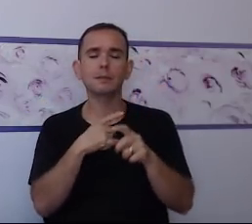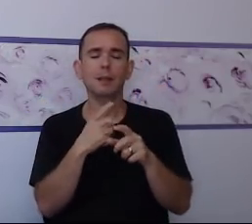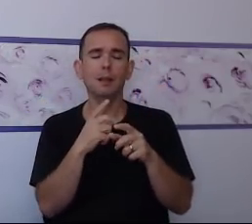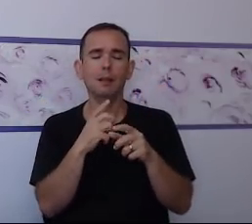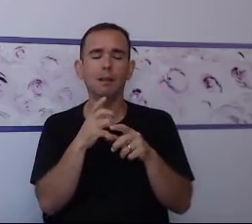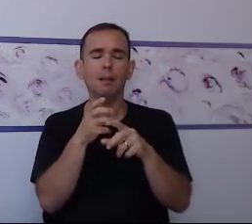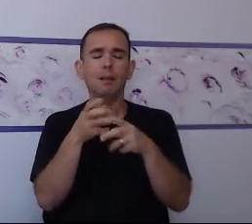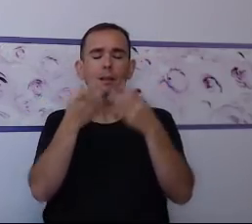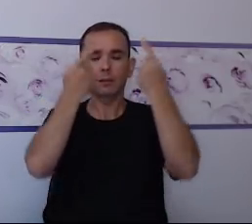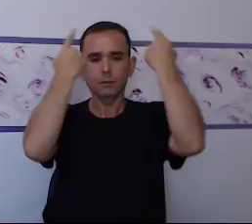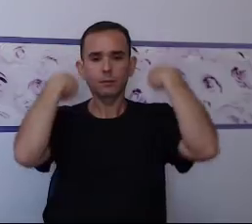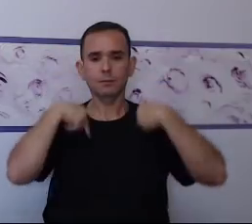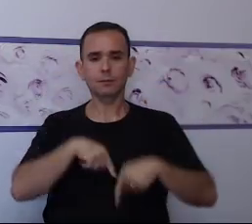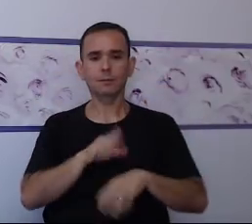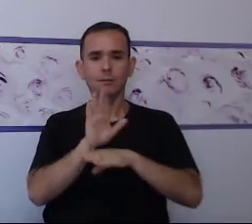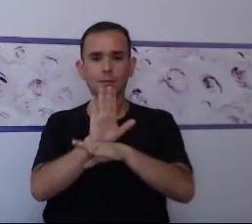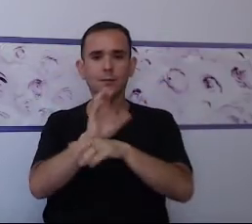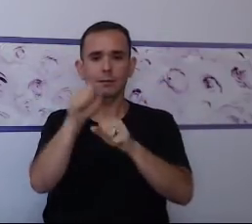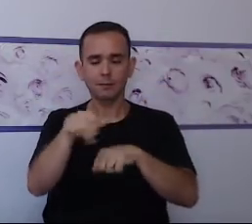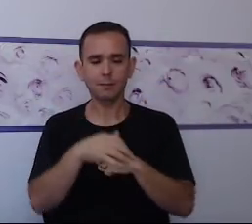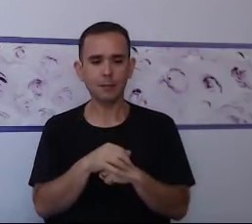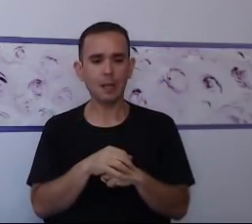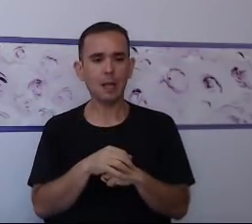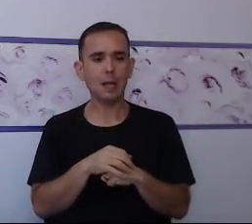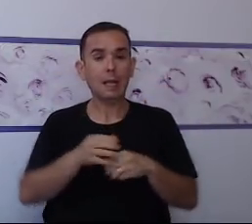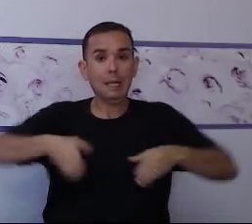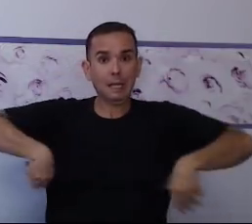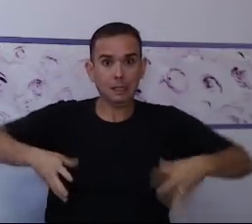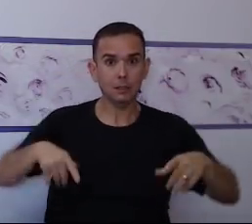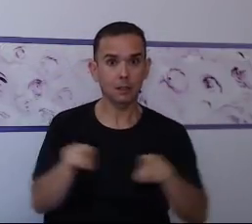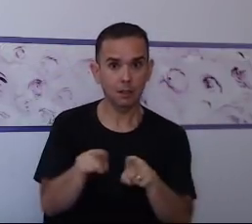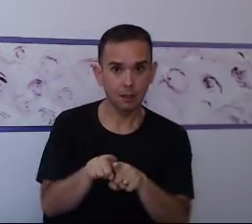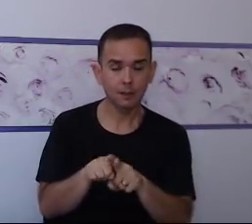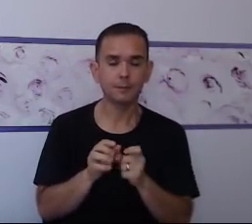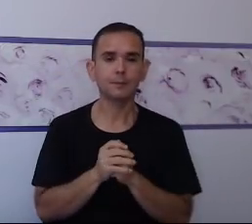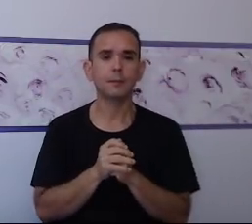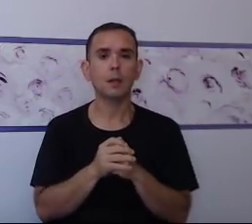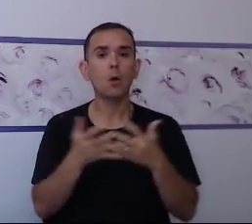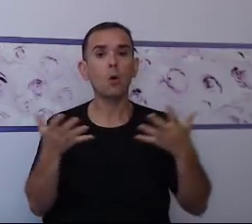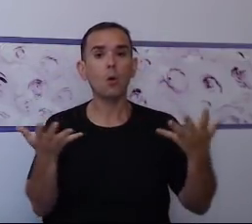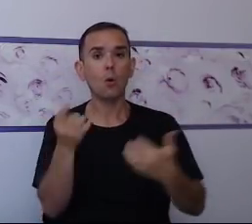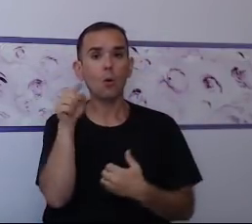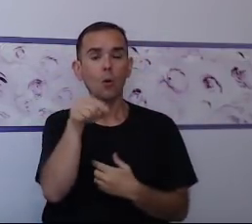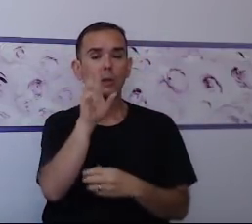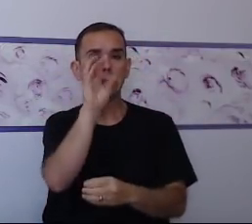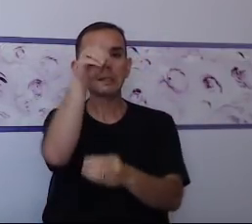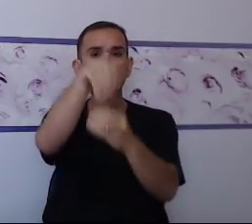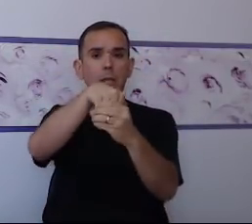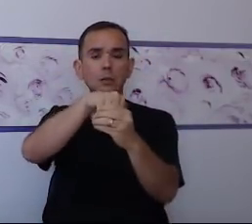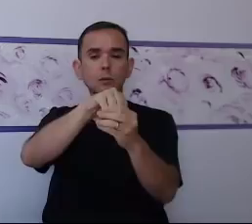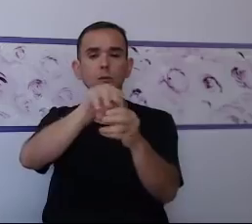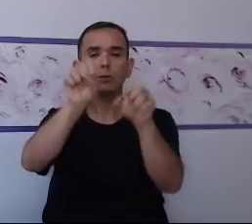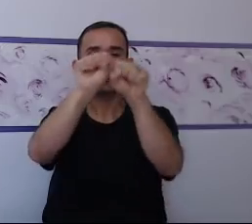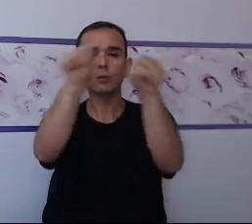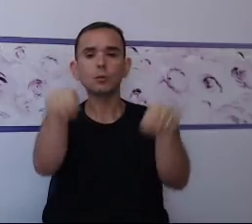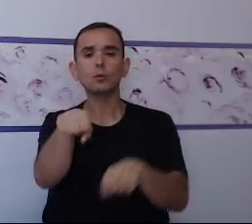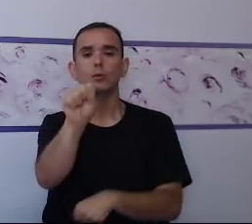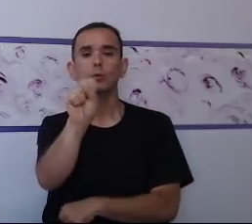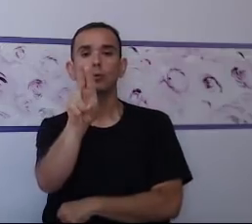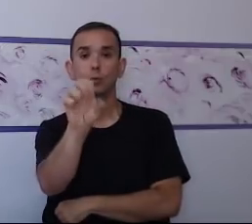mobilidade. Órtese, prótese, cadeira de rodas, hoje, dentro do Sistema Único de